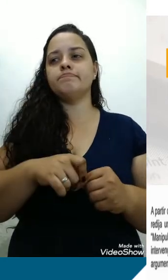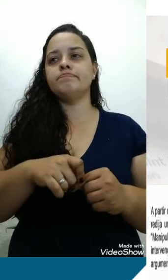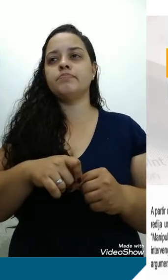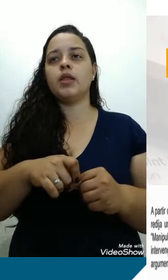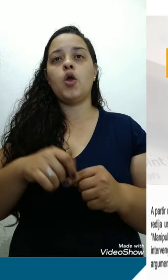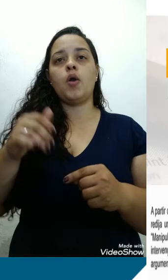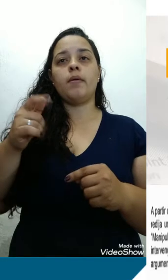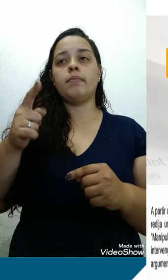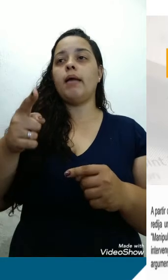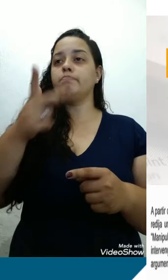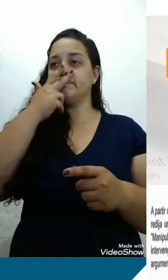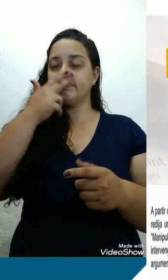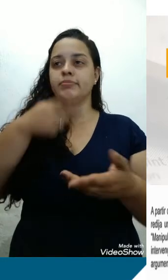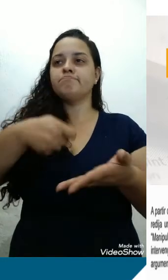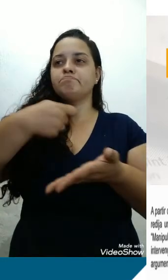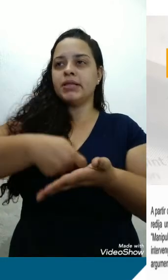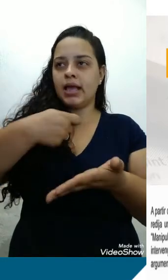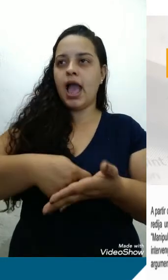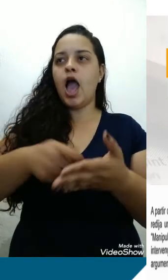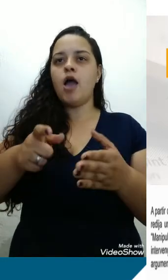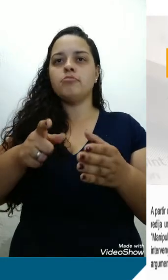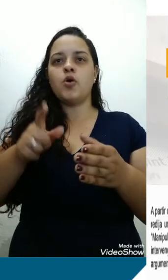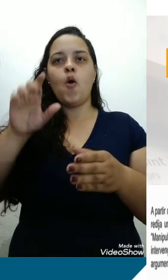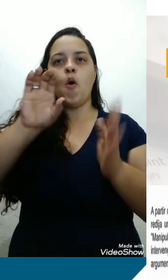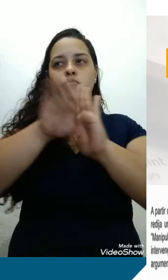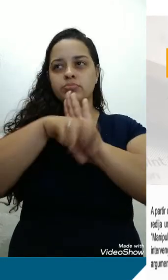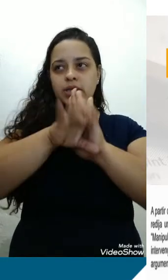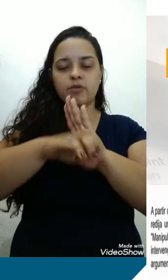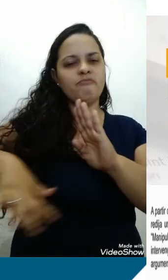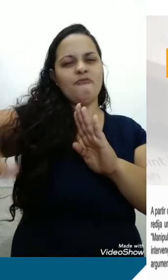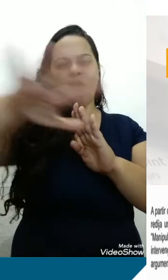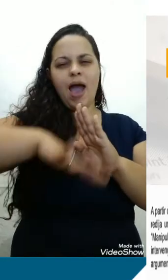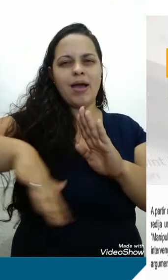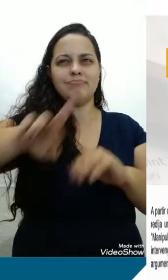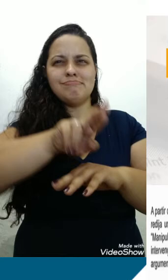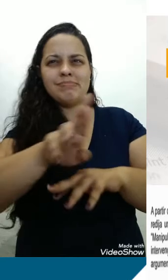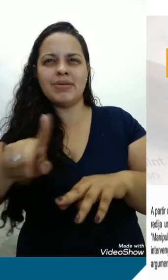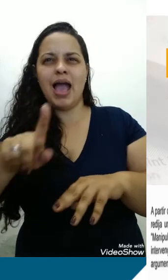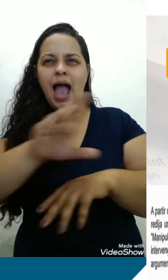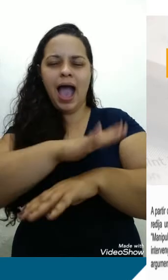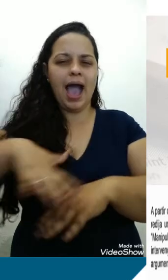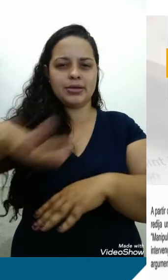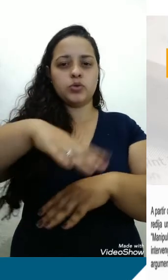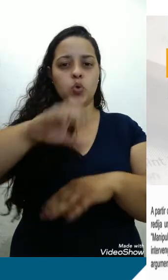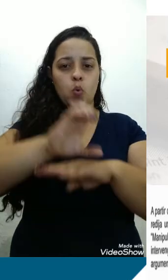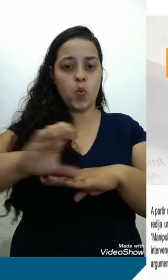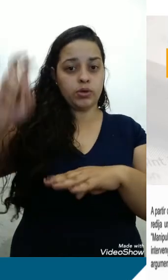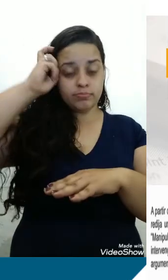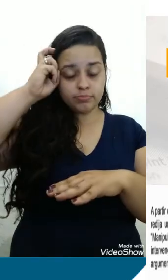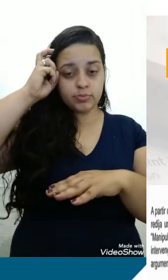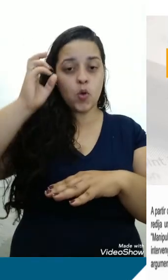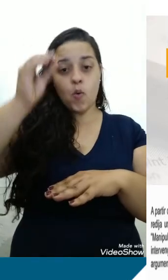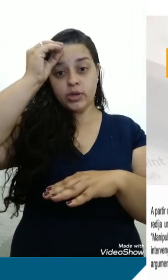trecho, aplicar conceito das várias áreas de conhecimento, nós estamos falando de repertório sociocultural, ou seja, a